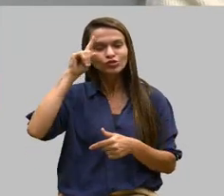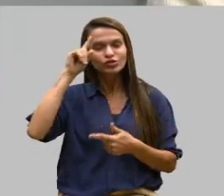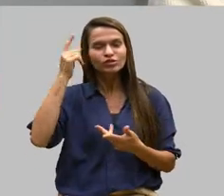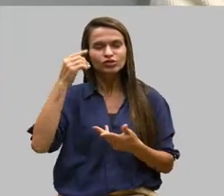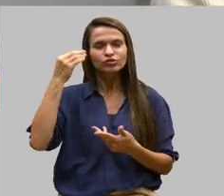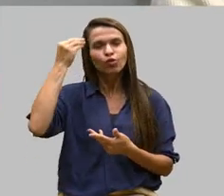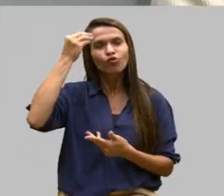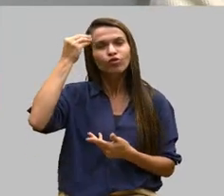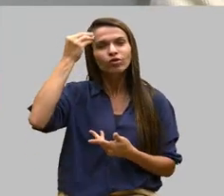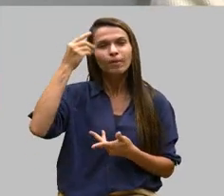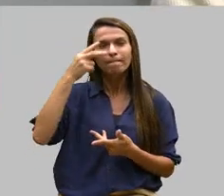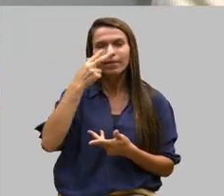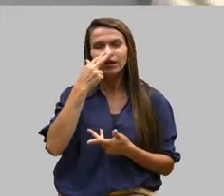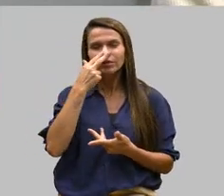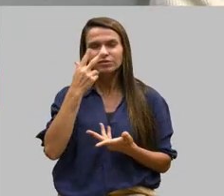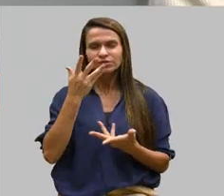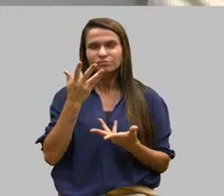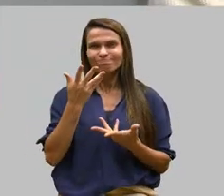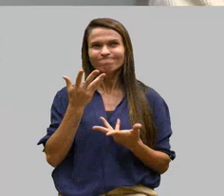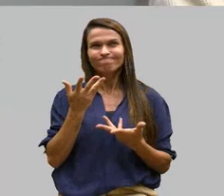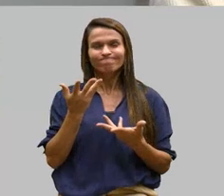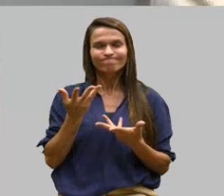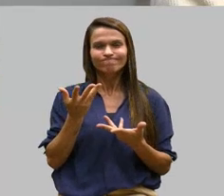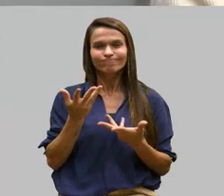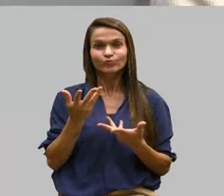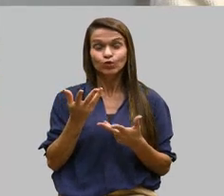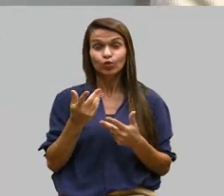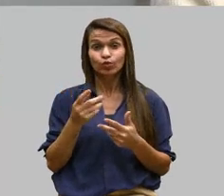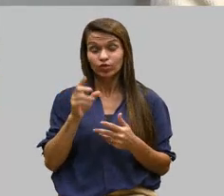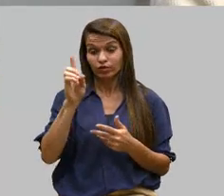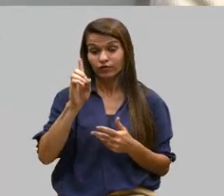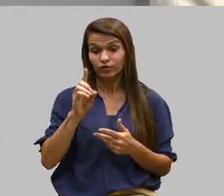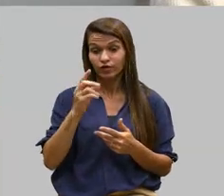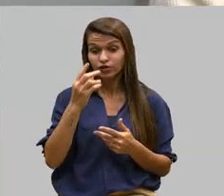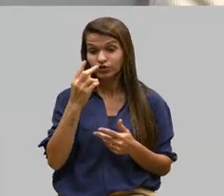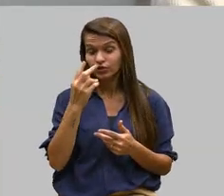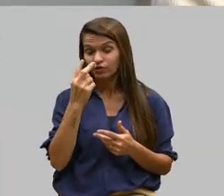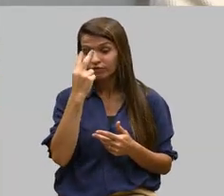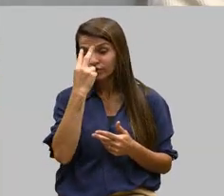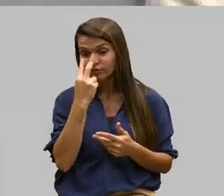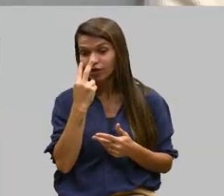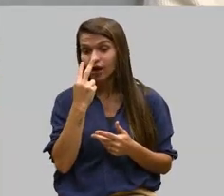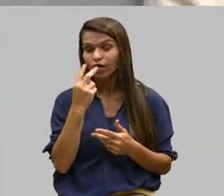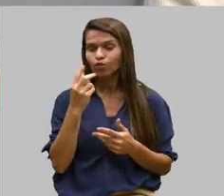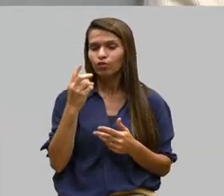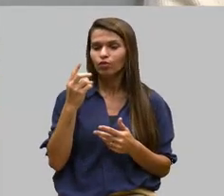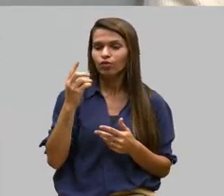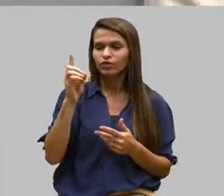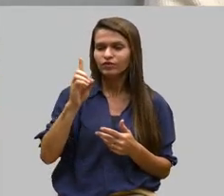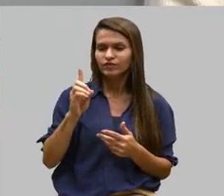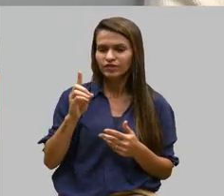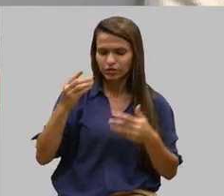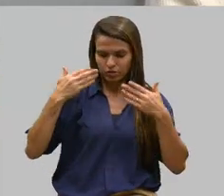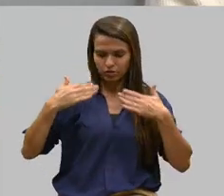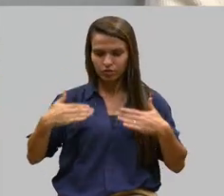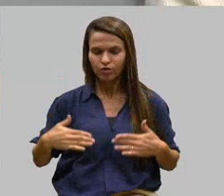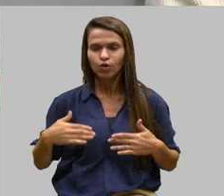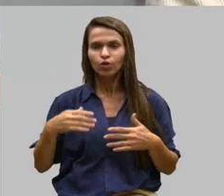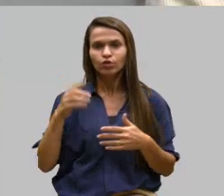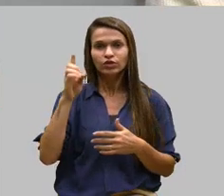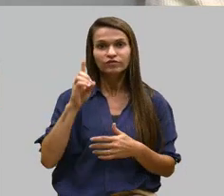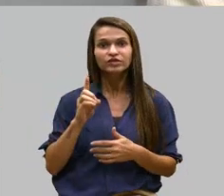seja mais difícil por deficiente visual o deficiente físico o deficiente auditivo